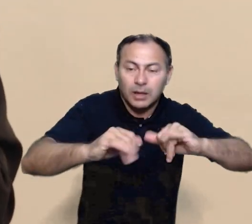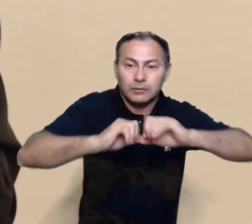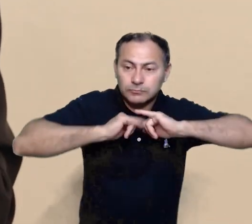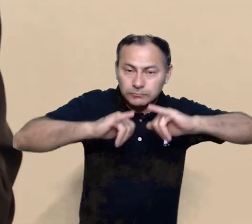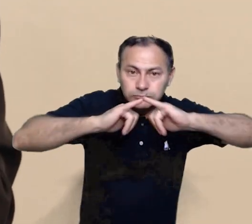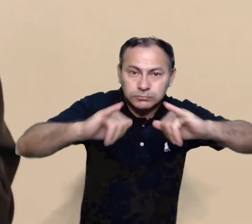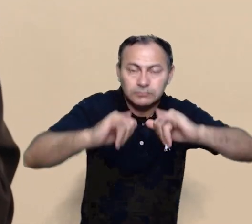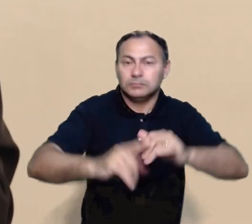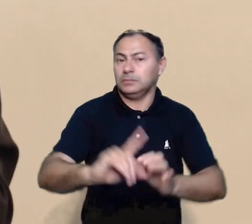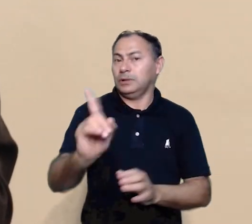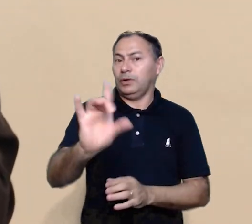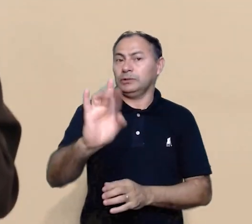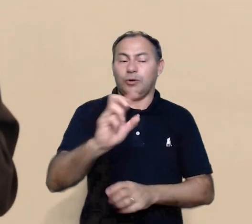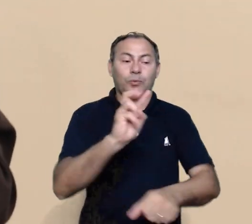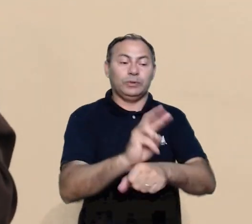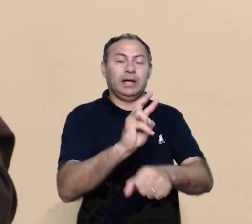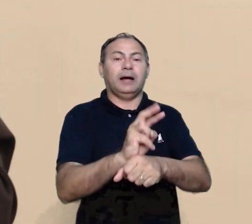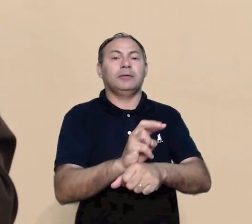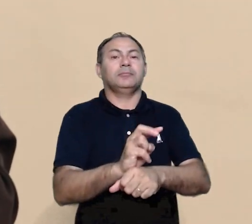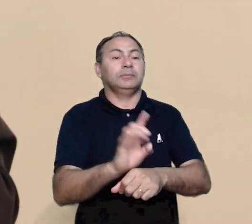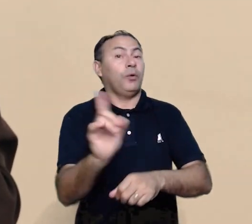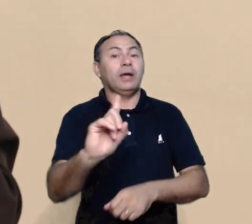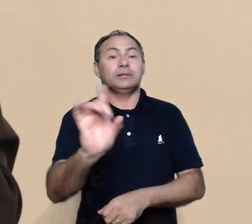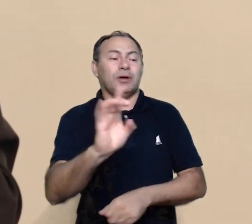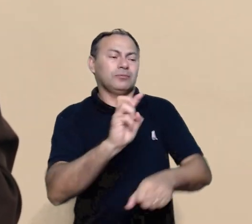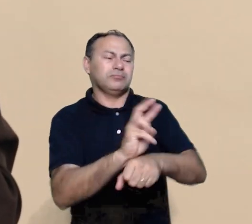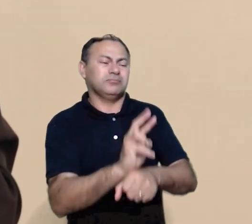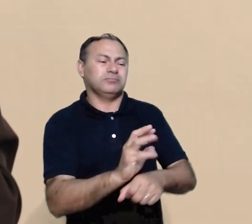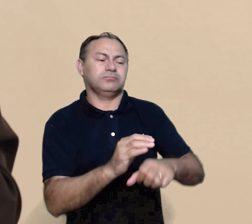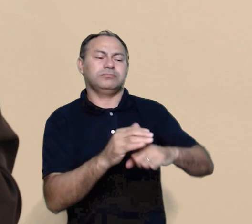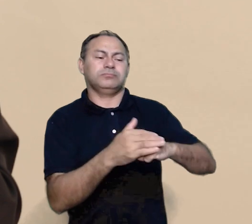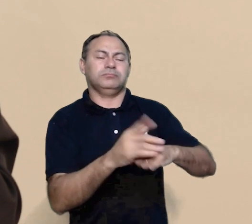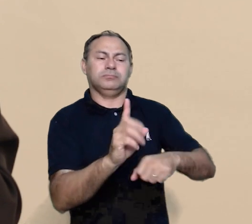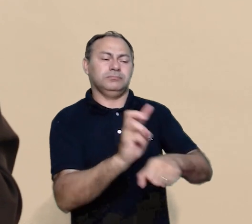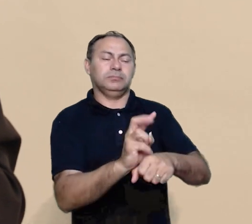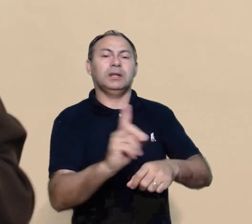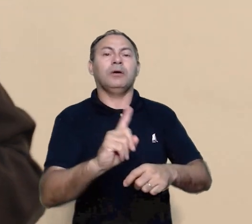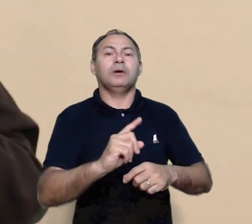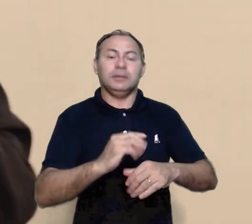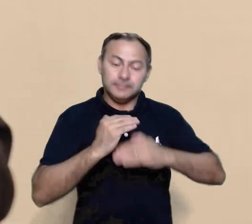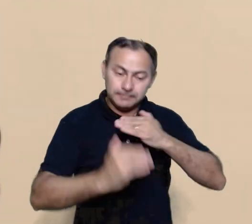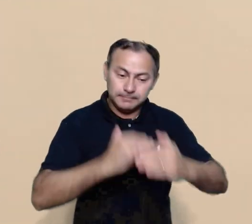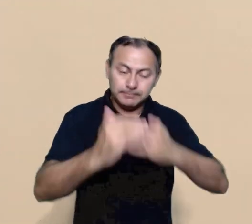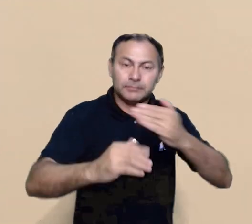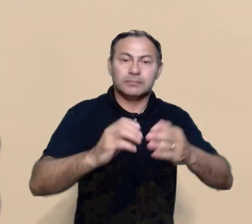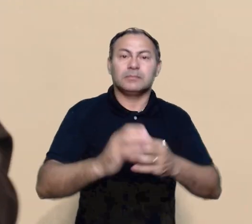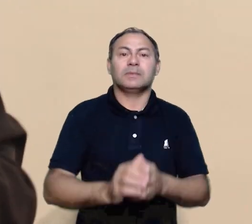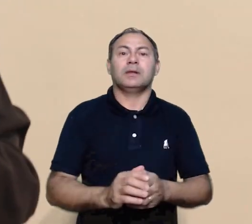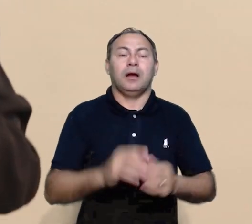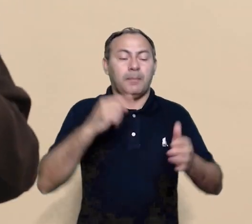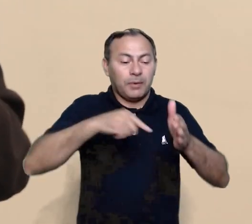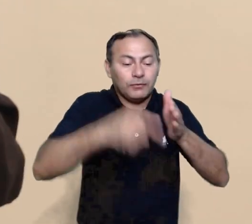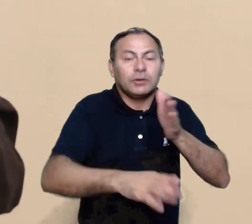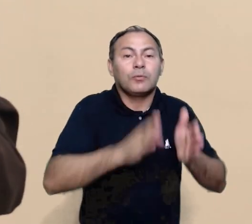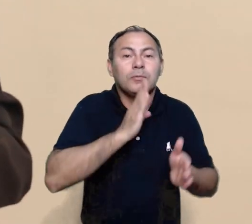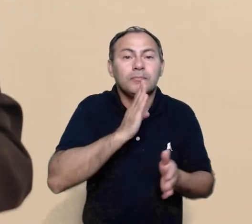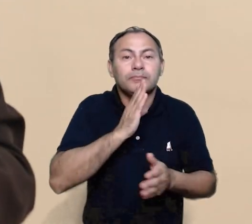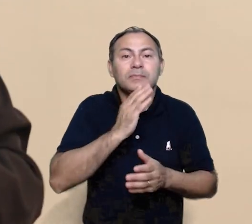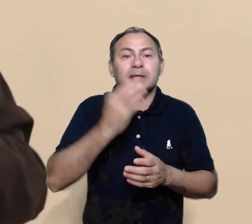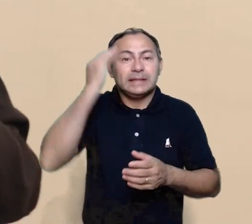Olha que interessante não é só conservar não é é desenvolver ou seja